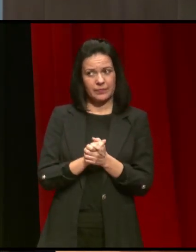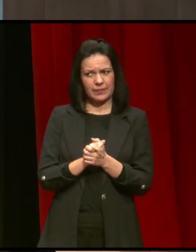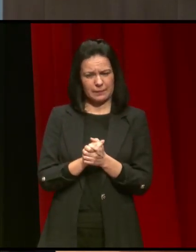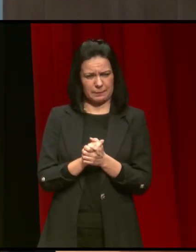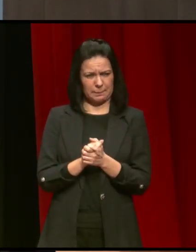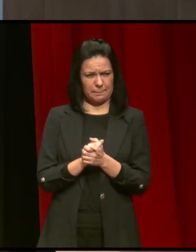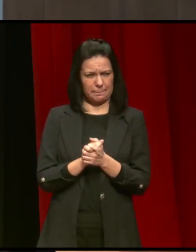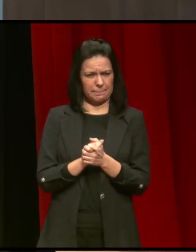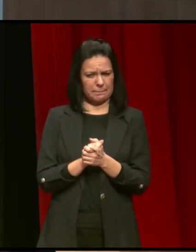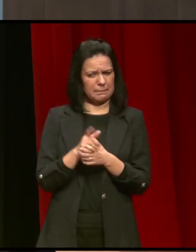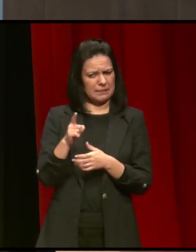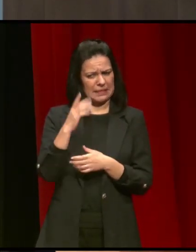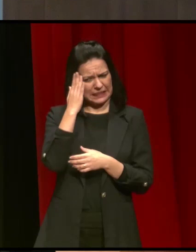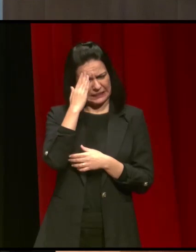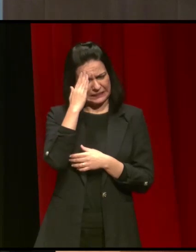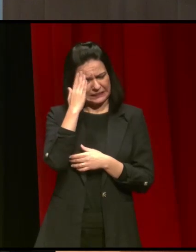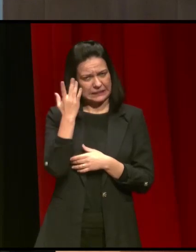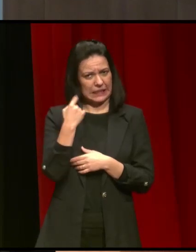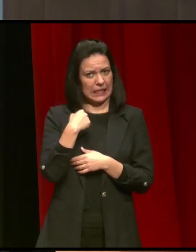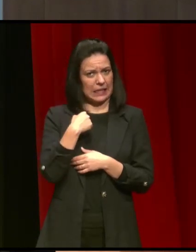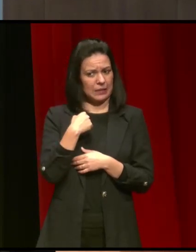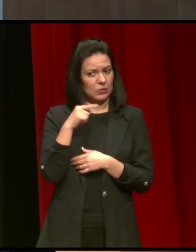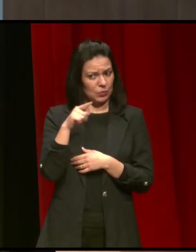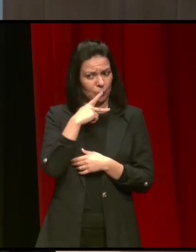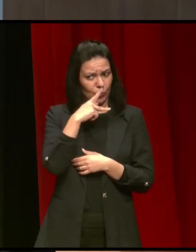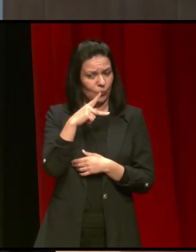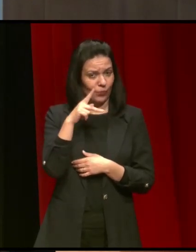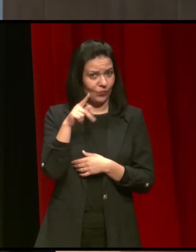assim, caramba, como é que tu sabe isso, Jesus? Tu é profeta?